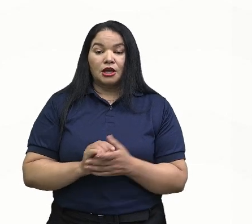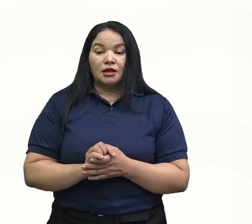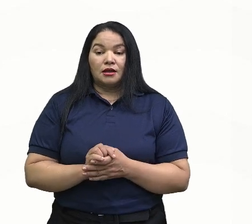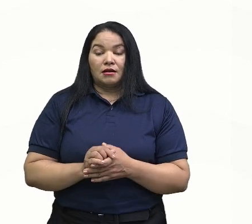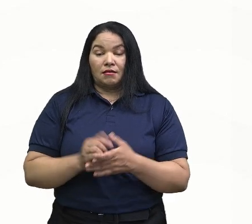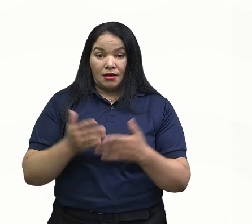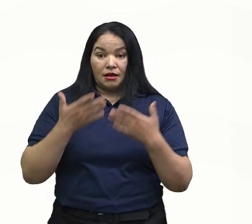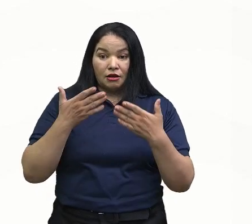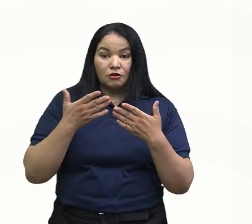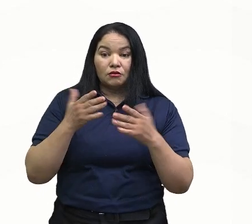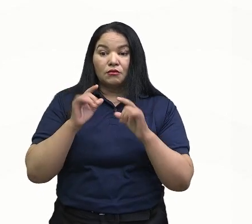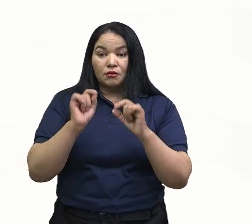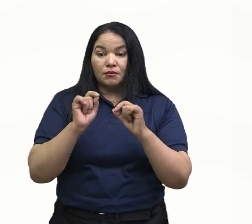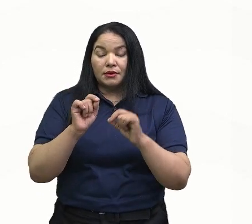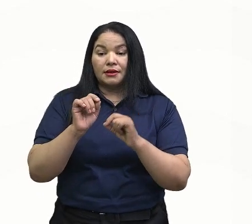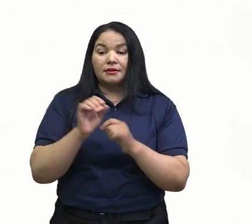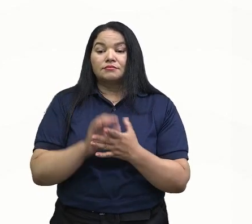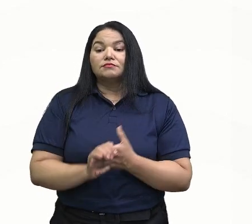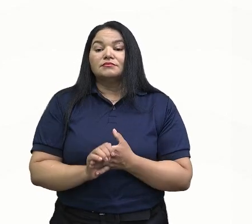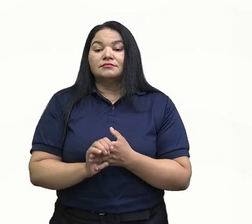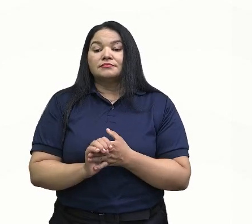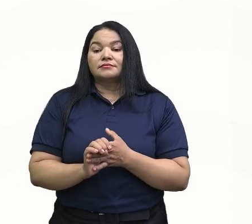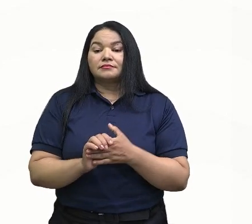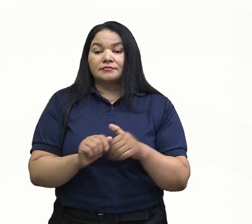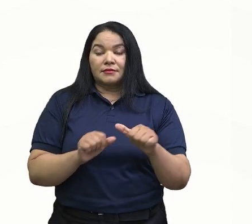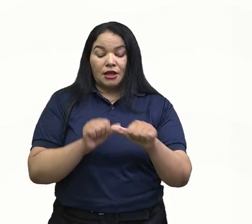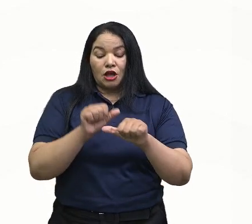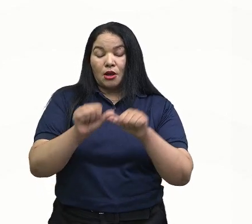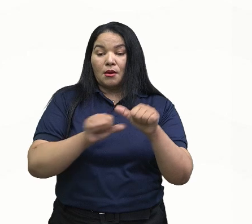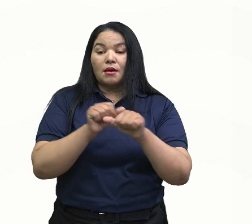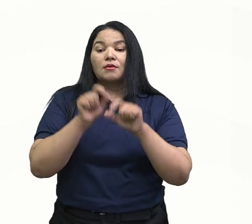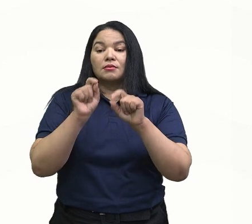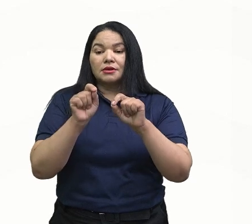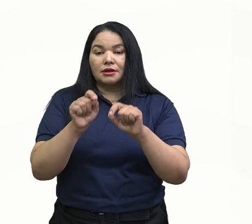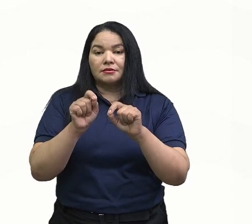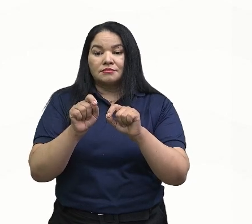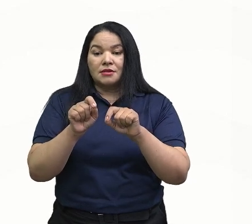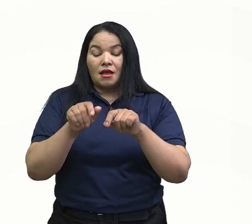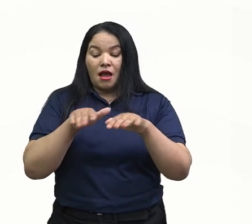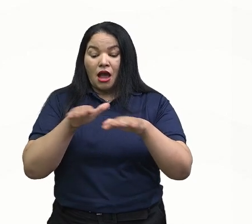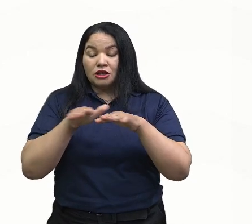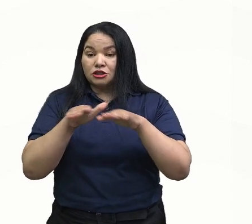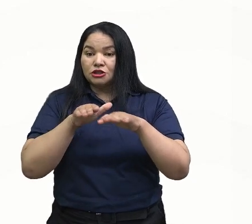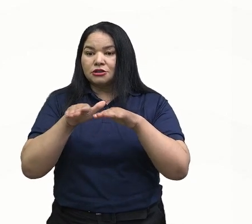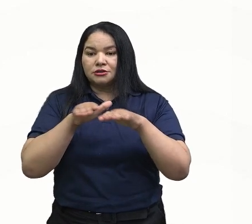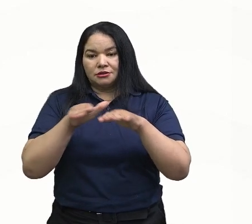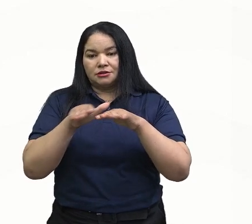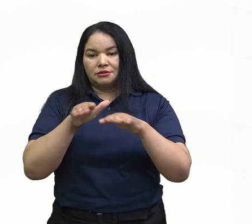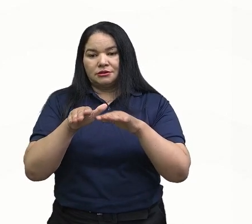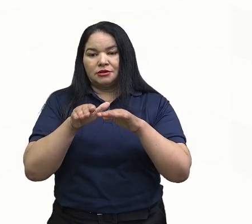a temperatura é o grau de agitação. Tá? Então,